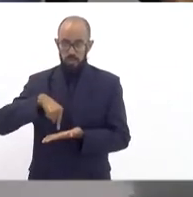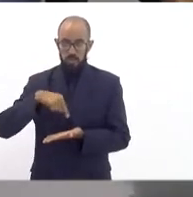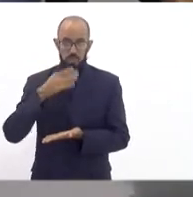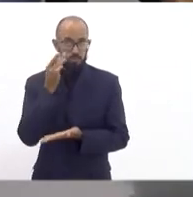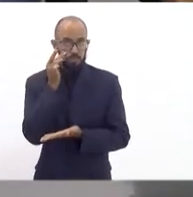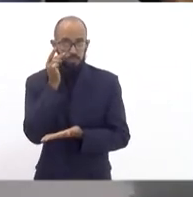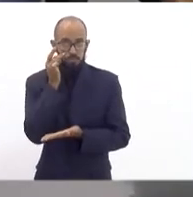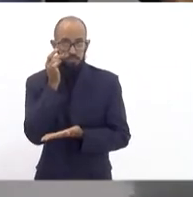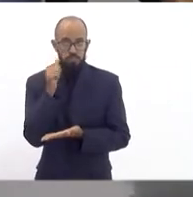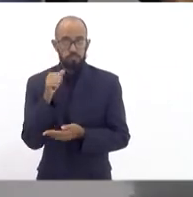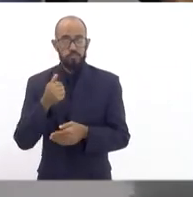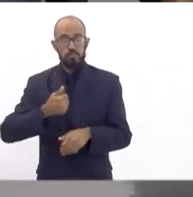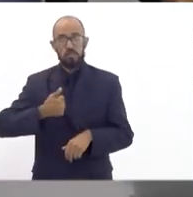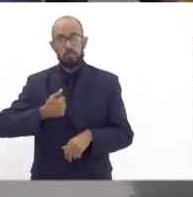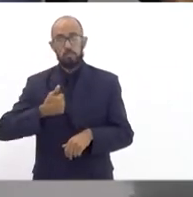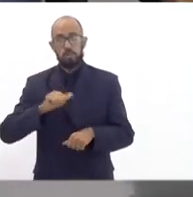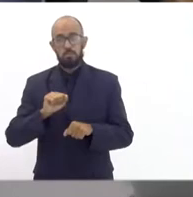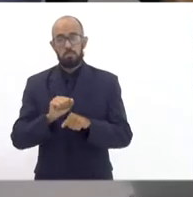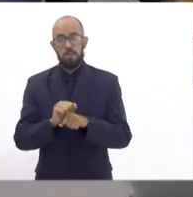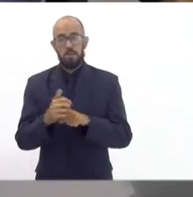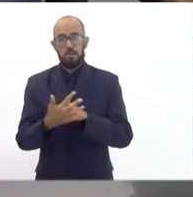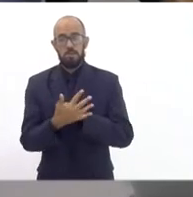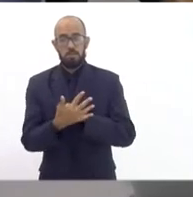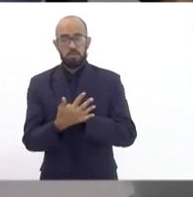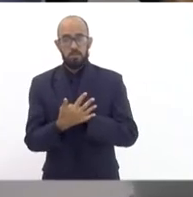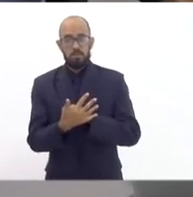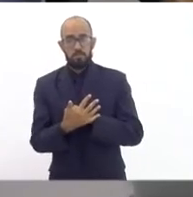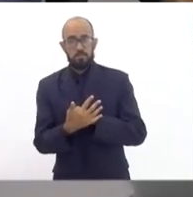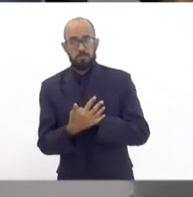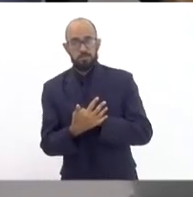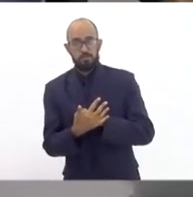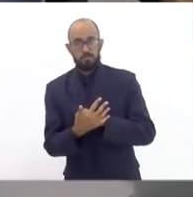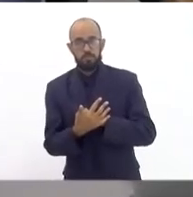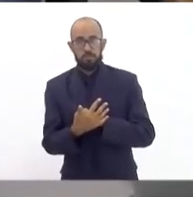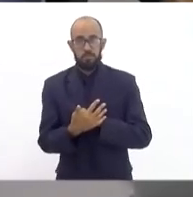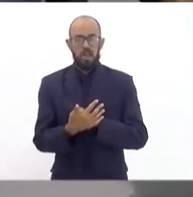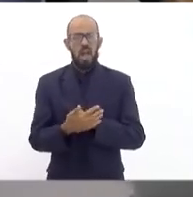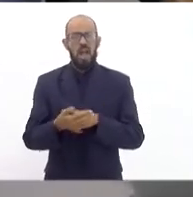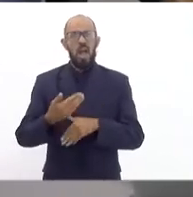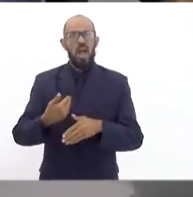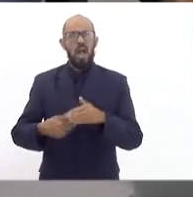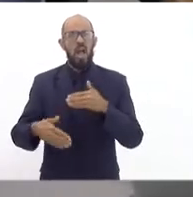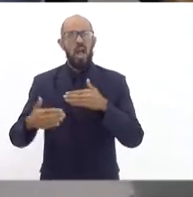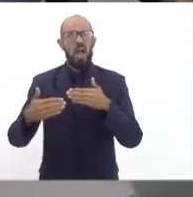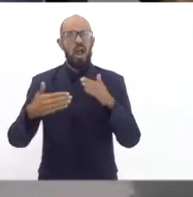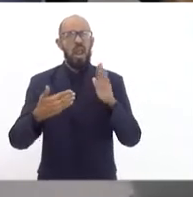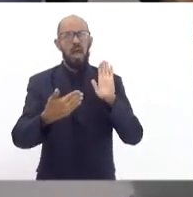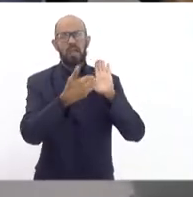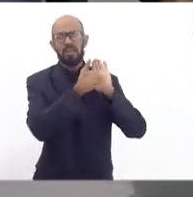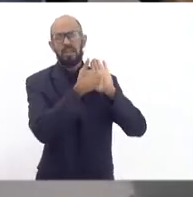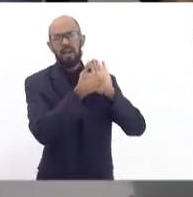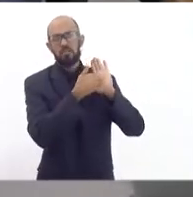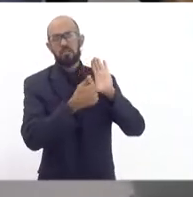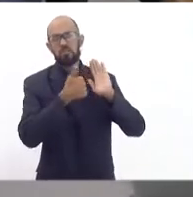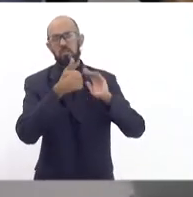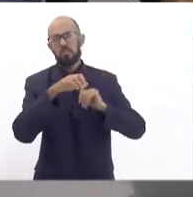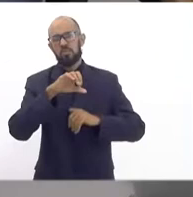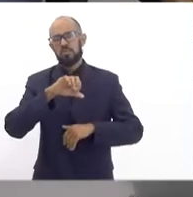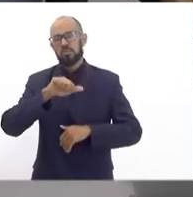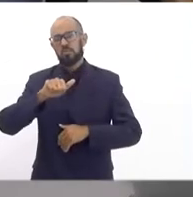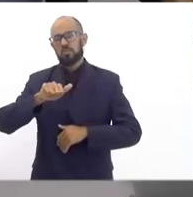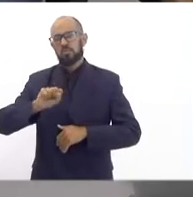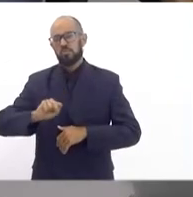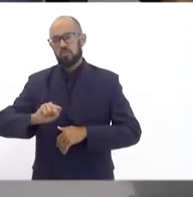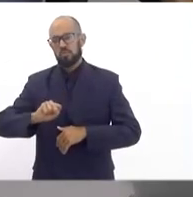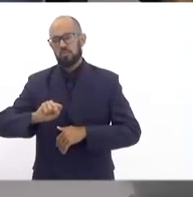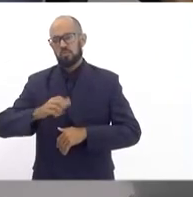primeira pandemia, né? A última, acho que foi em 1918, salvo o melhor juízo. Então, assim, o conselho diretor, no meu